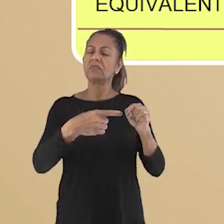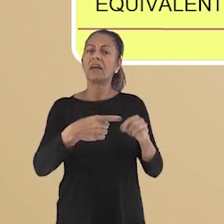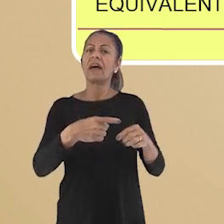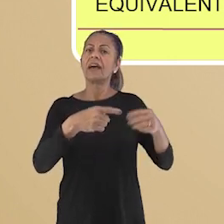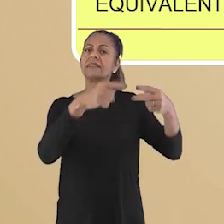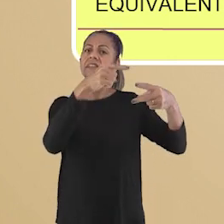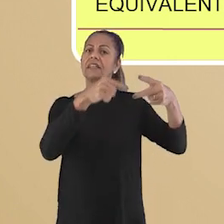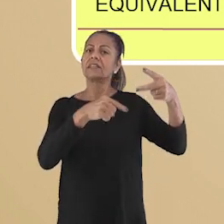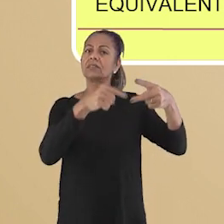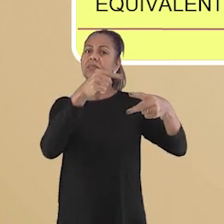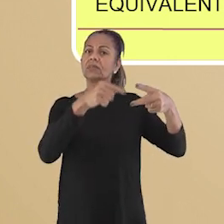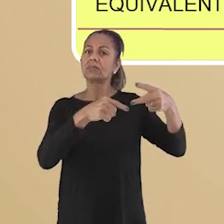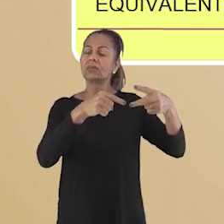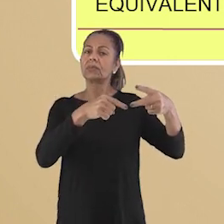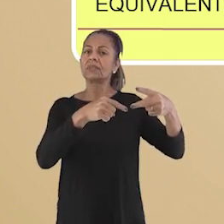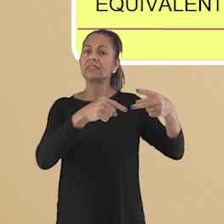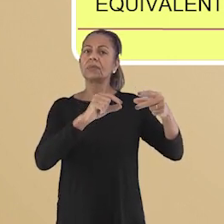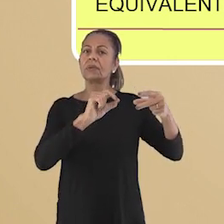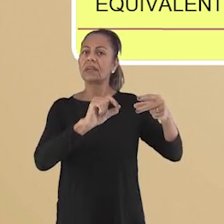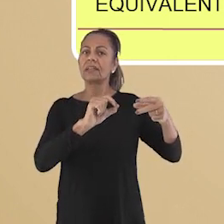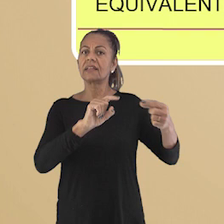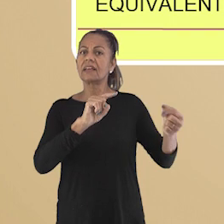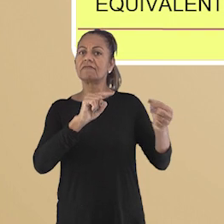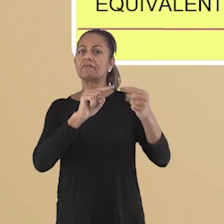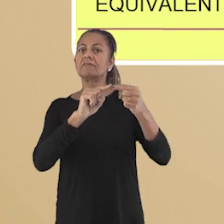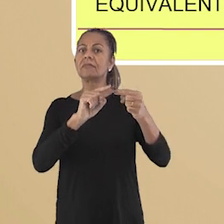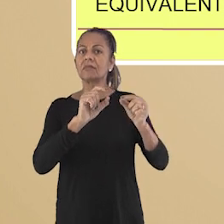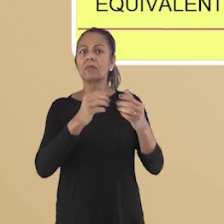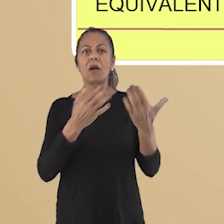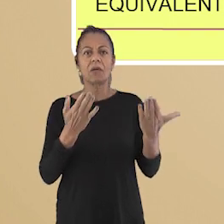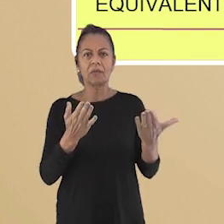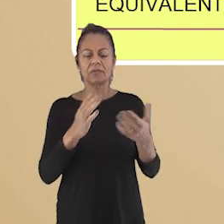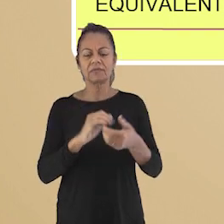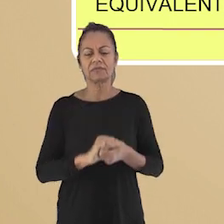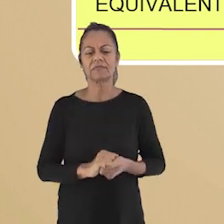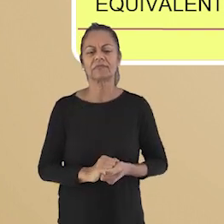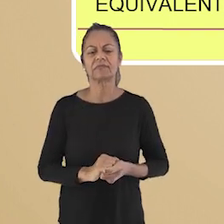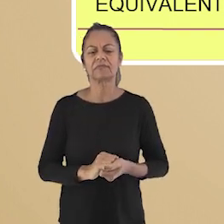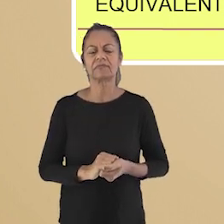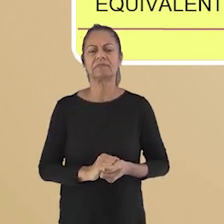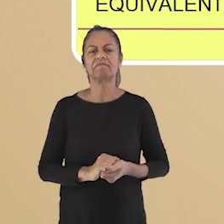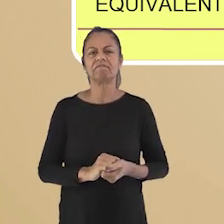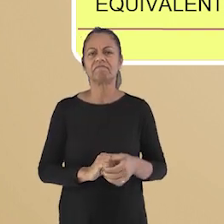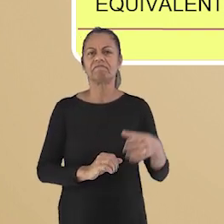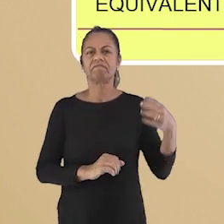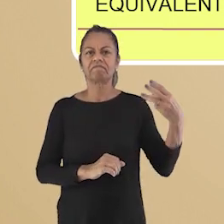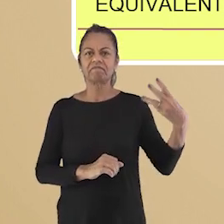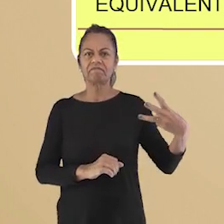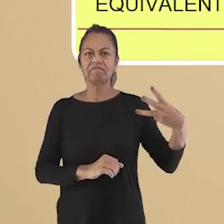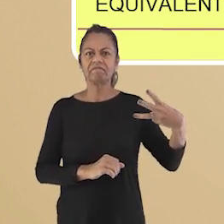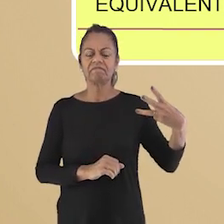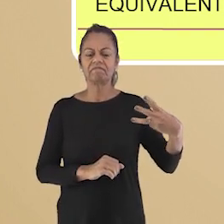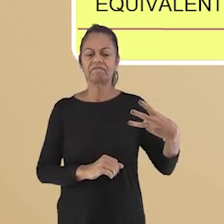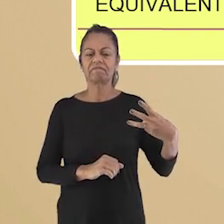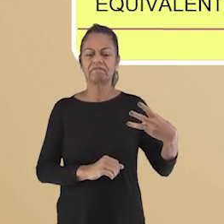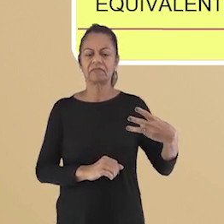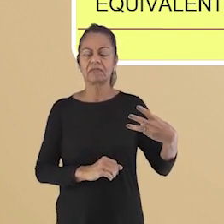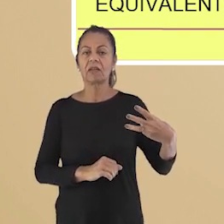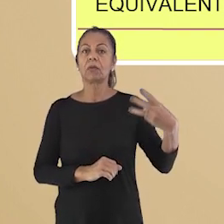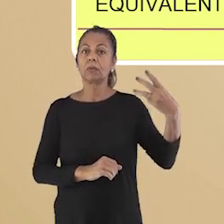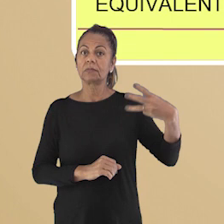à fração 1 sobre 3? Para finalizar, a questão 3, o desenho 3, na